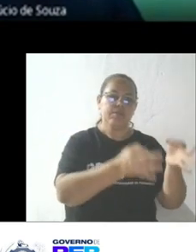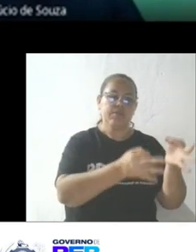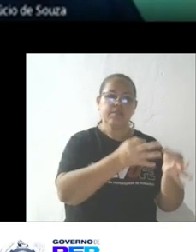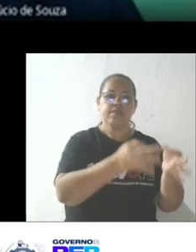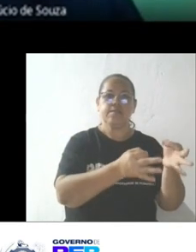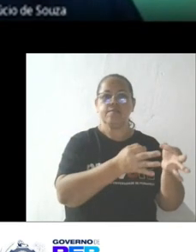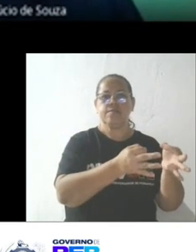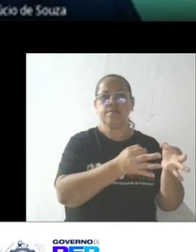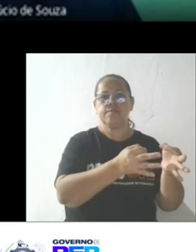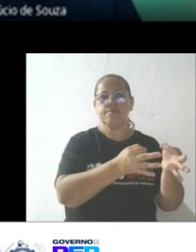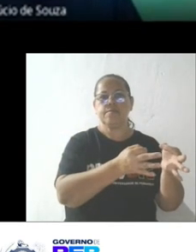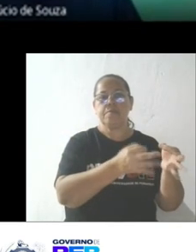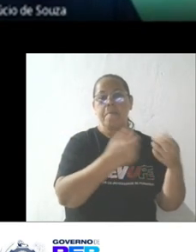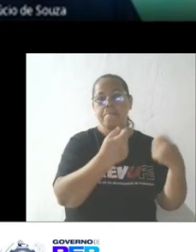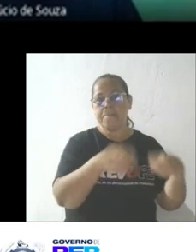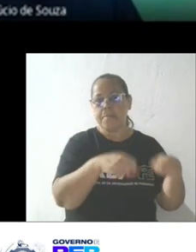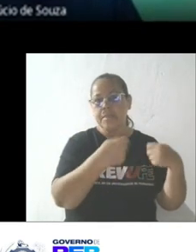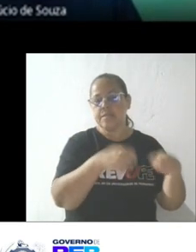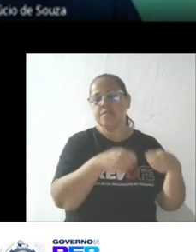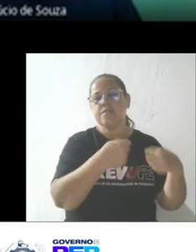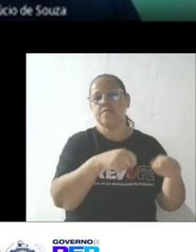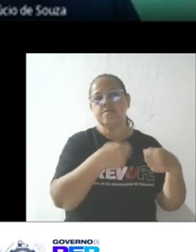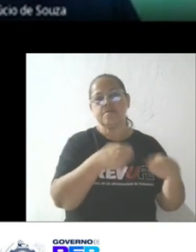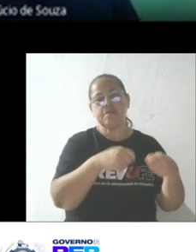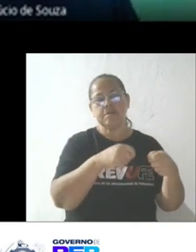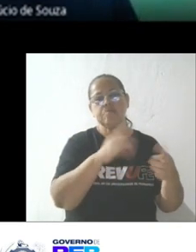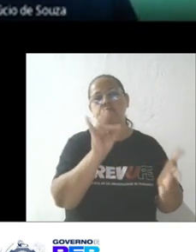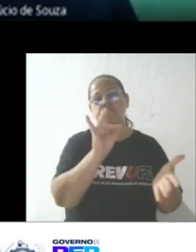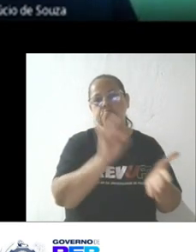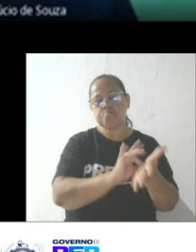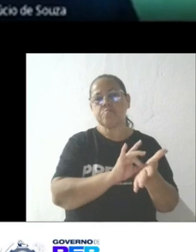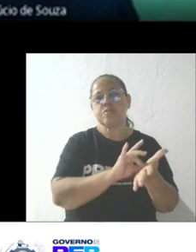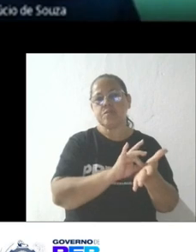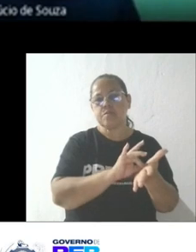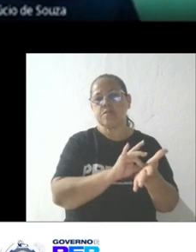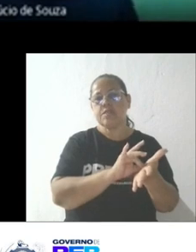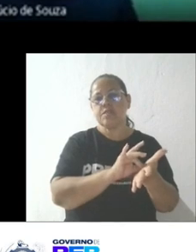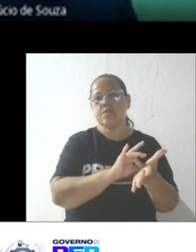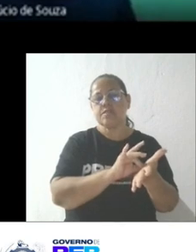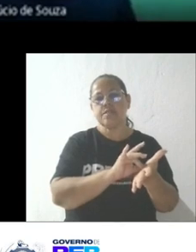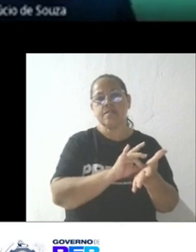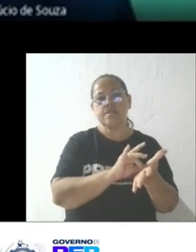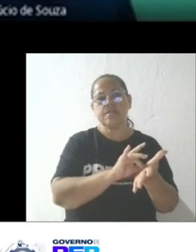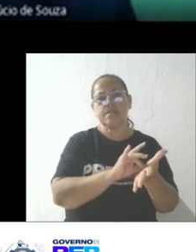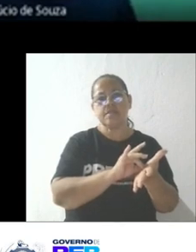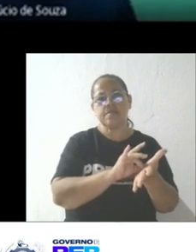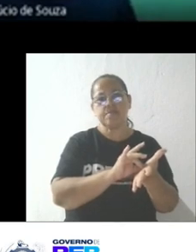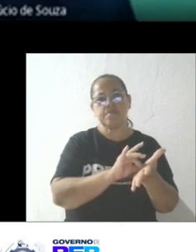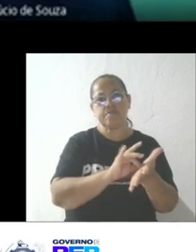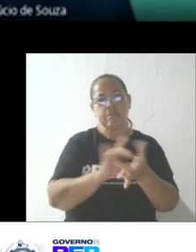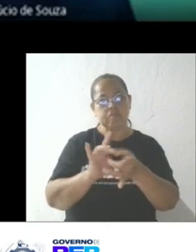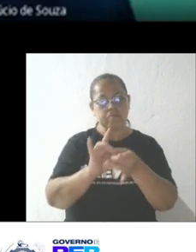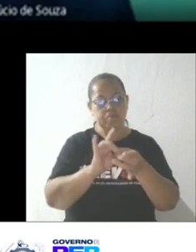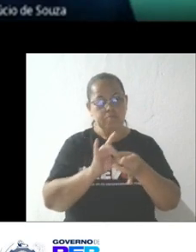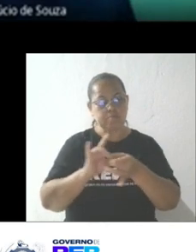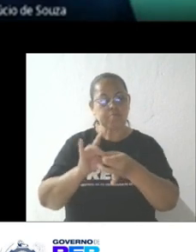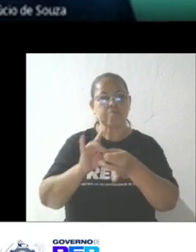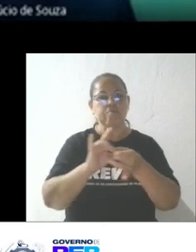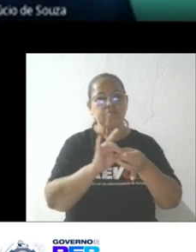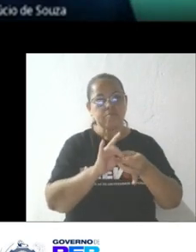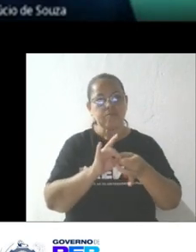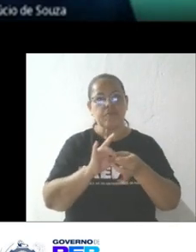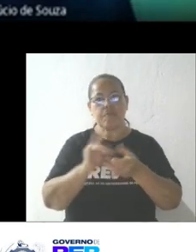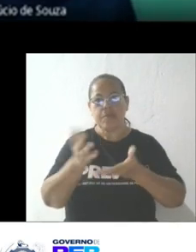precisam realmente se entenderem uma tem que trabalhar pela